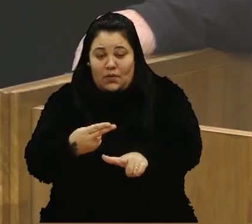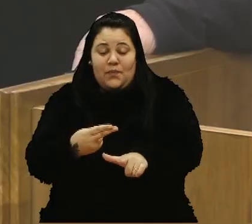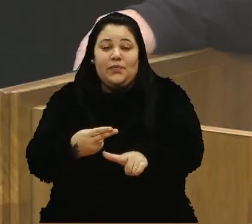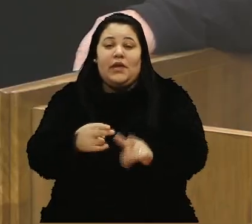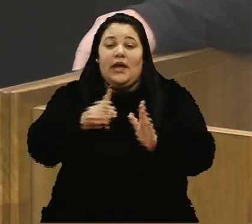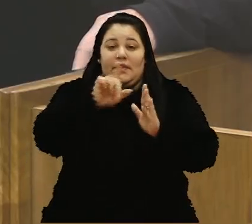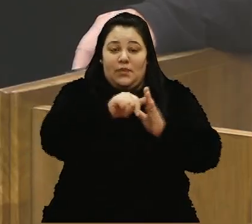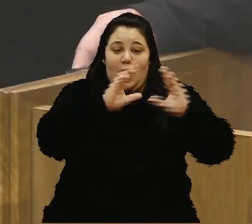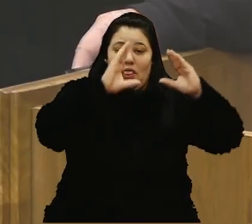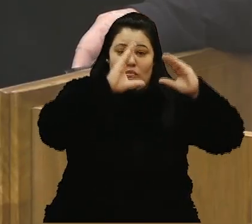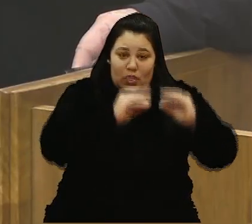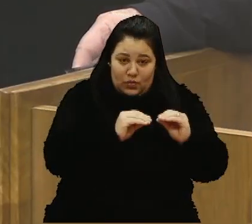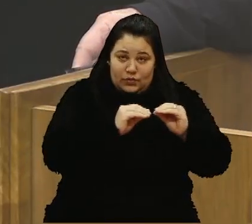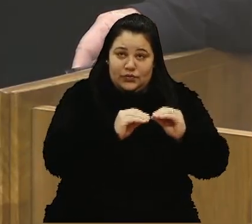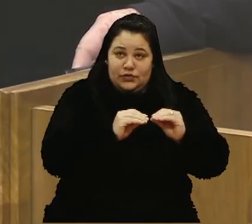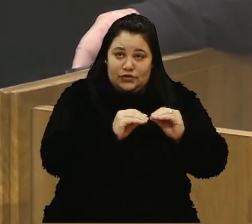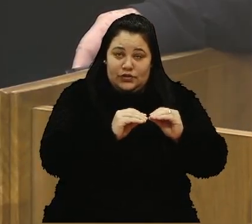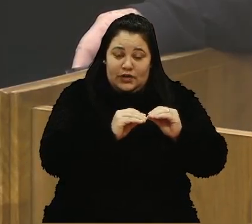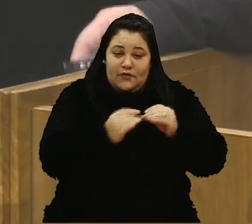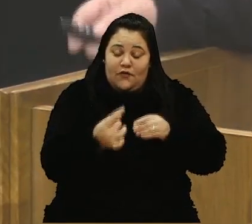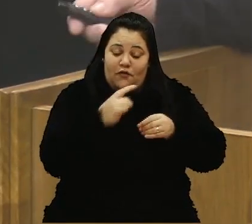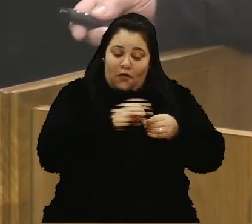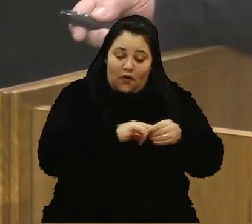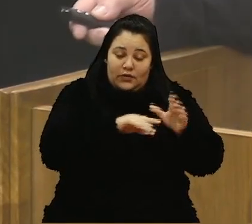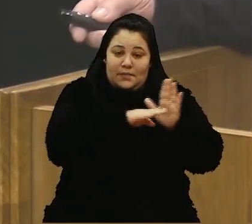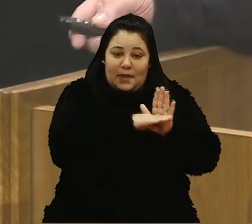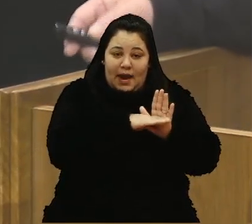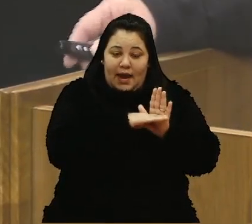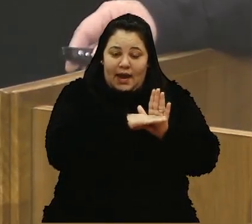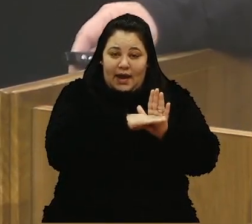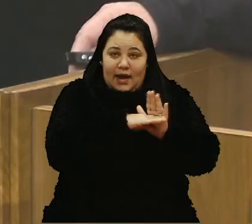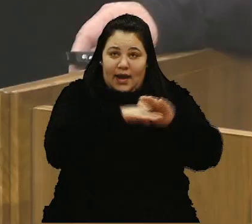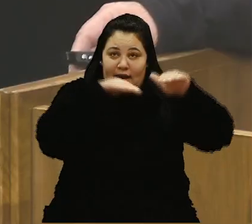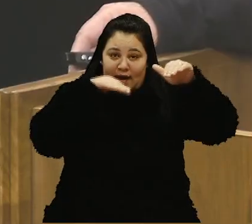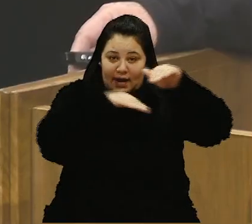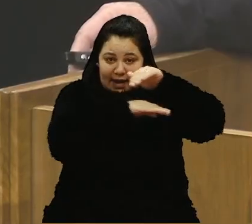à noite, são recolhidos para suas garagens.